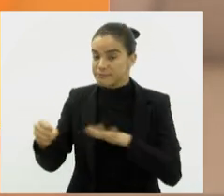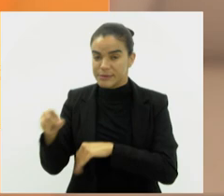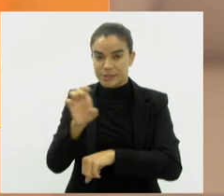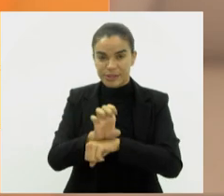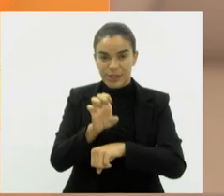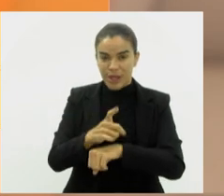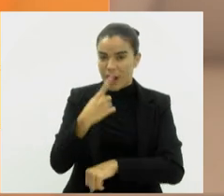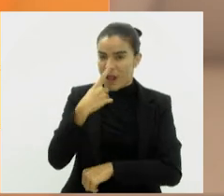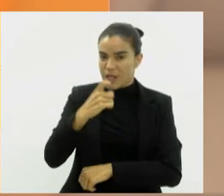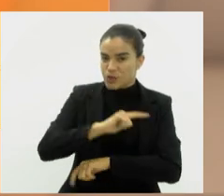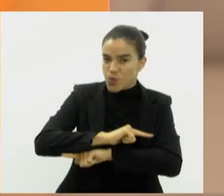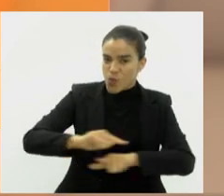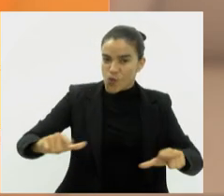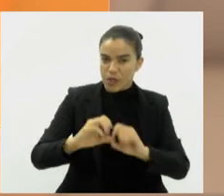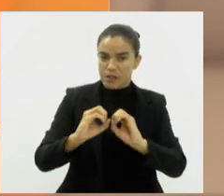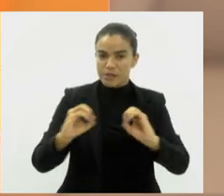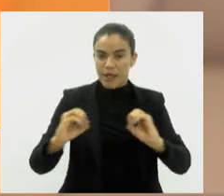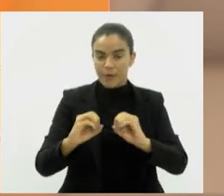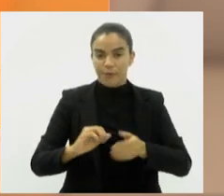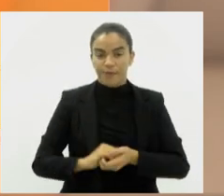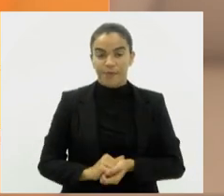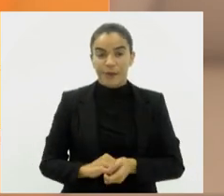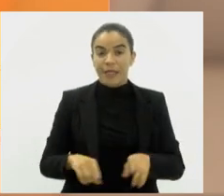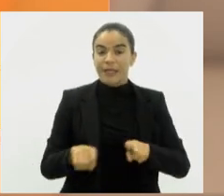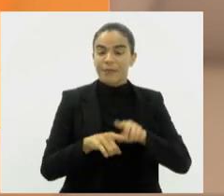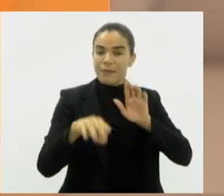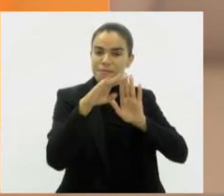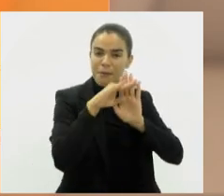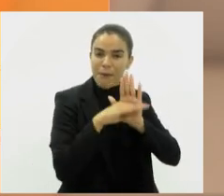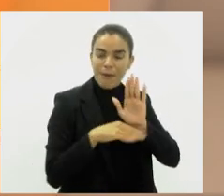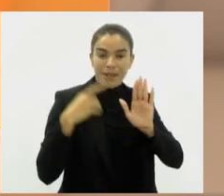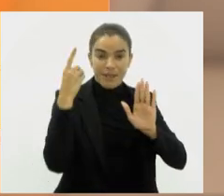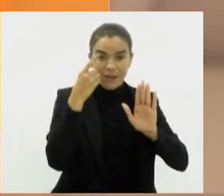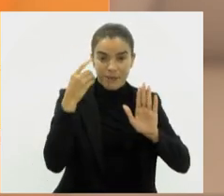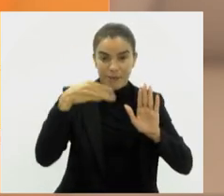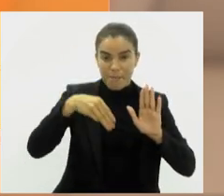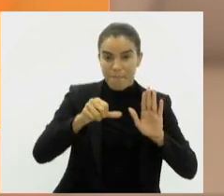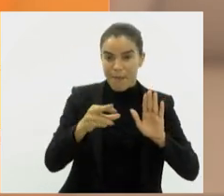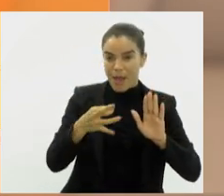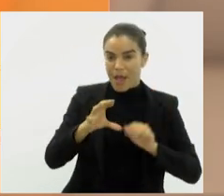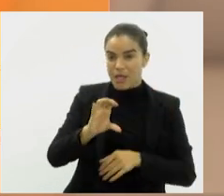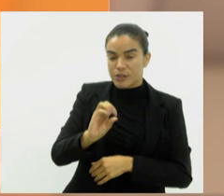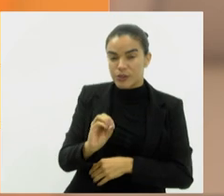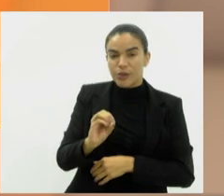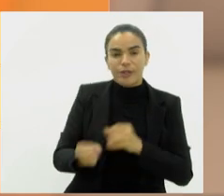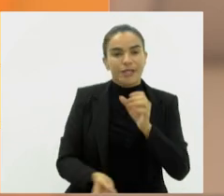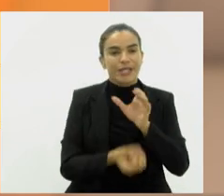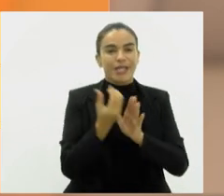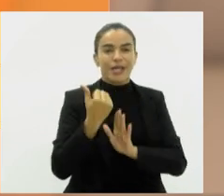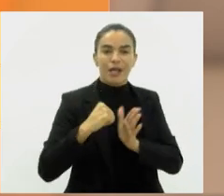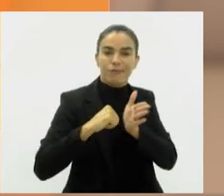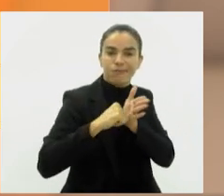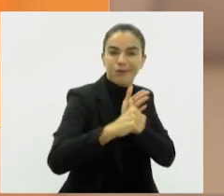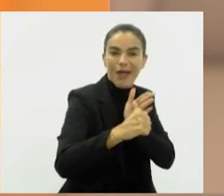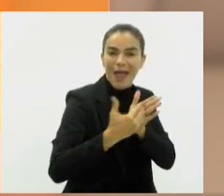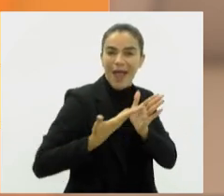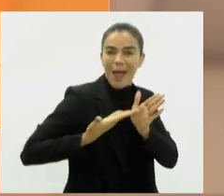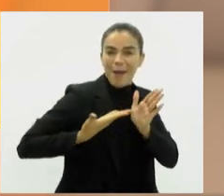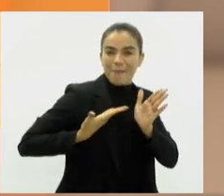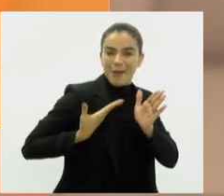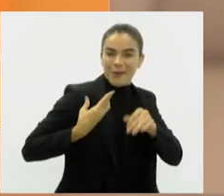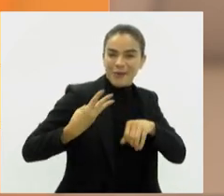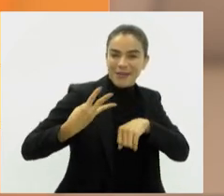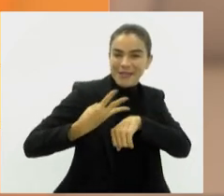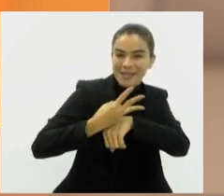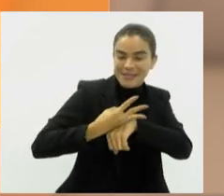do Lixo Zero. Também na pauta, projeto do deputado Márcio Canella, que cria o selo Empresa Amiga da Terceira